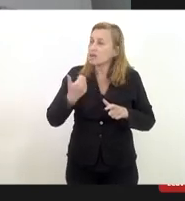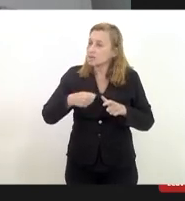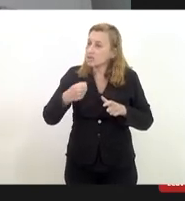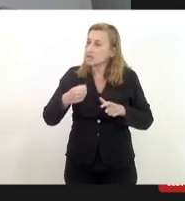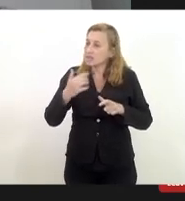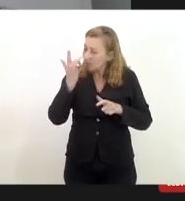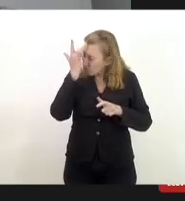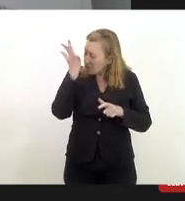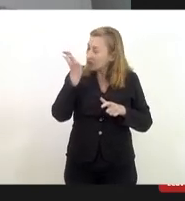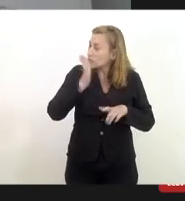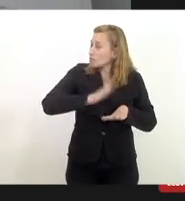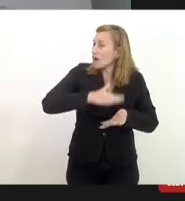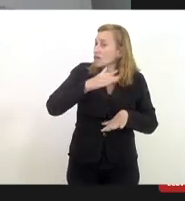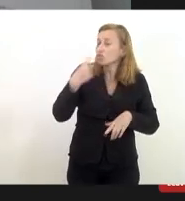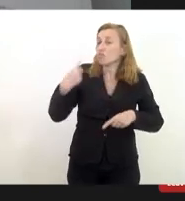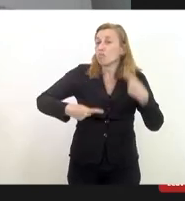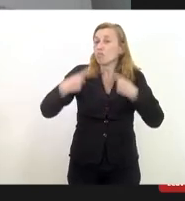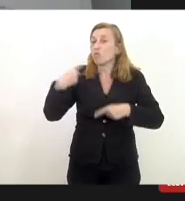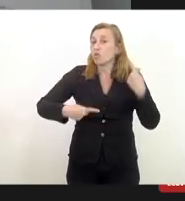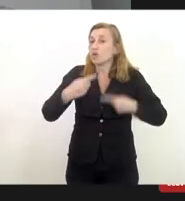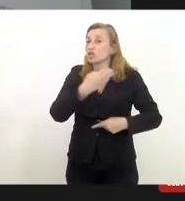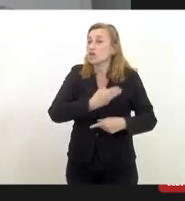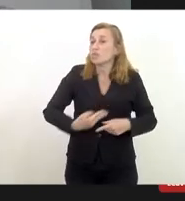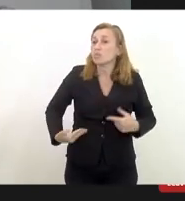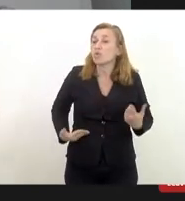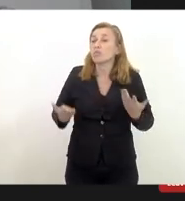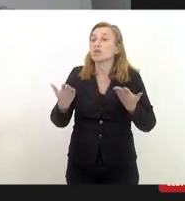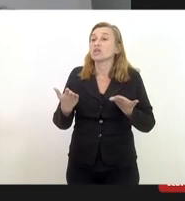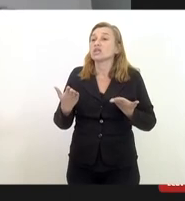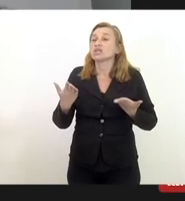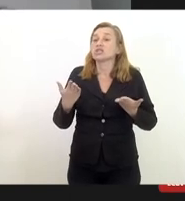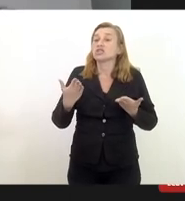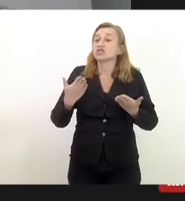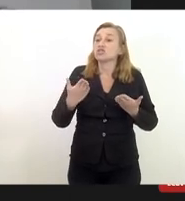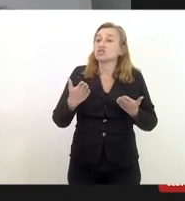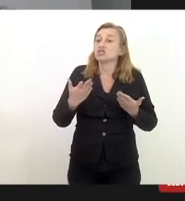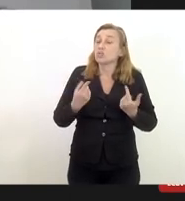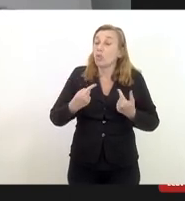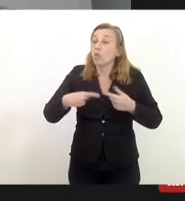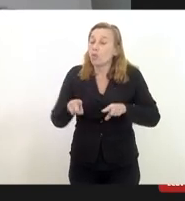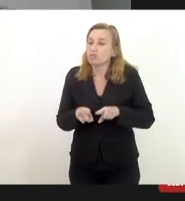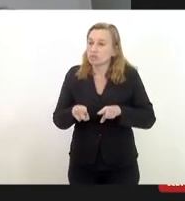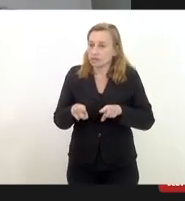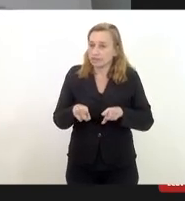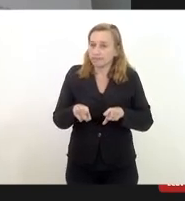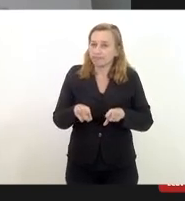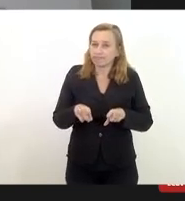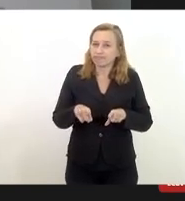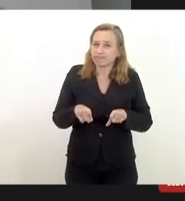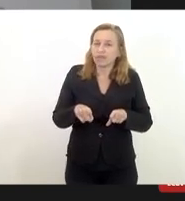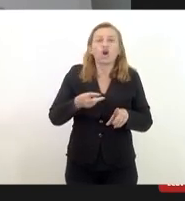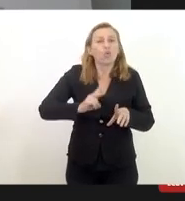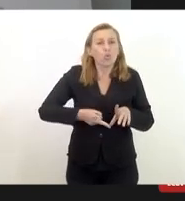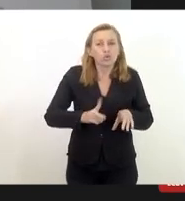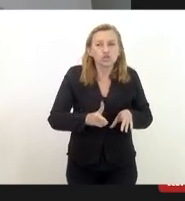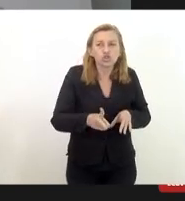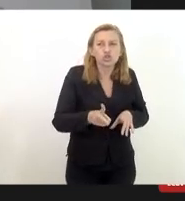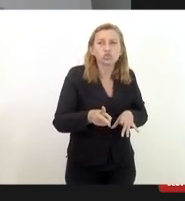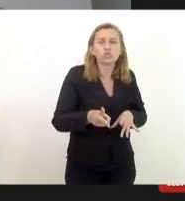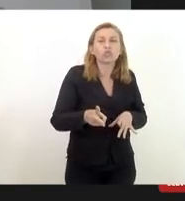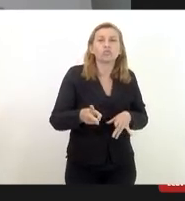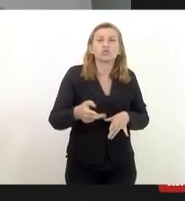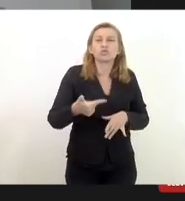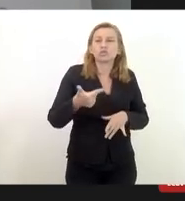fácil uma política pública de enfrentamento. Continuamos como